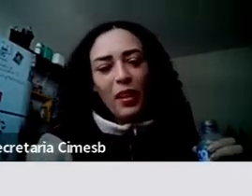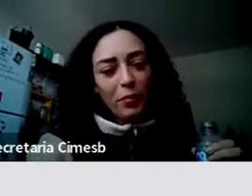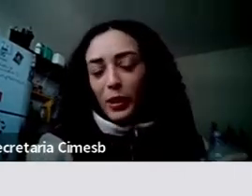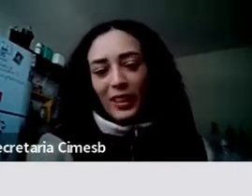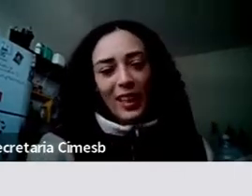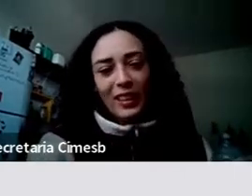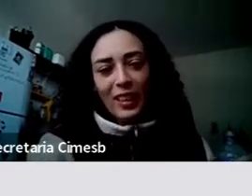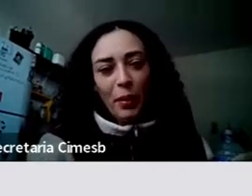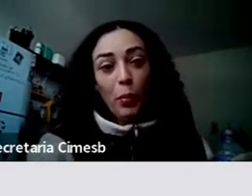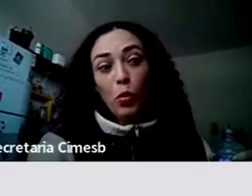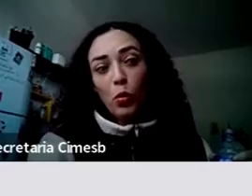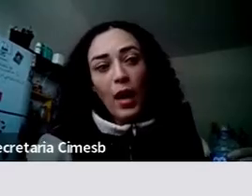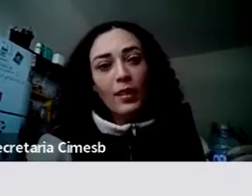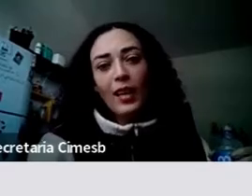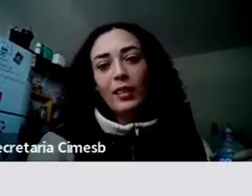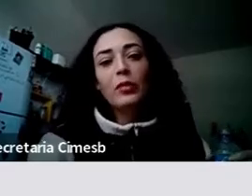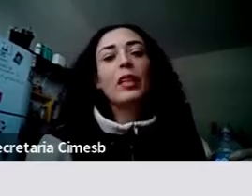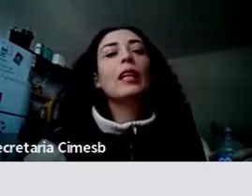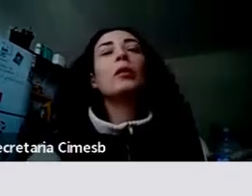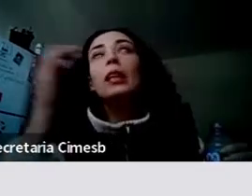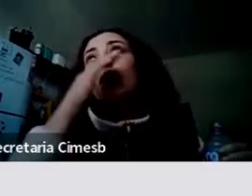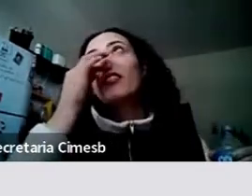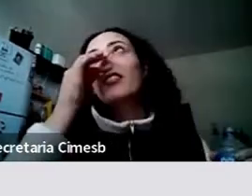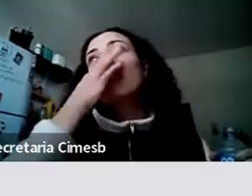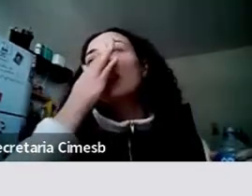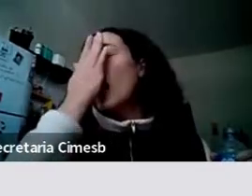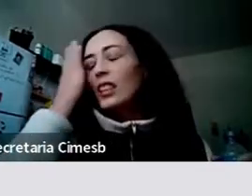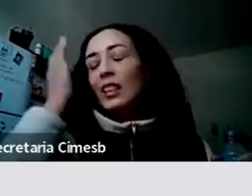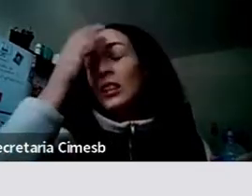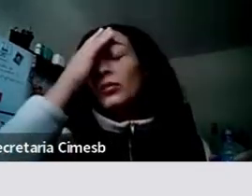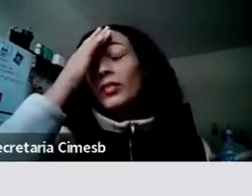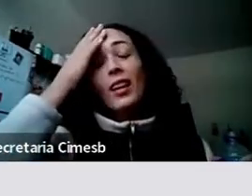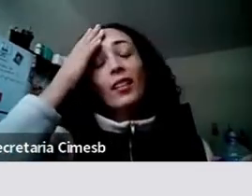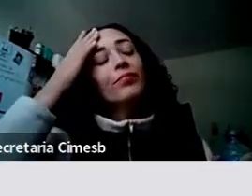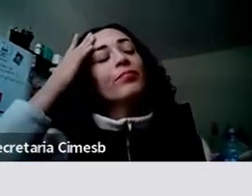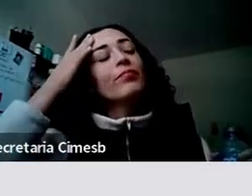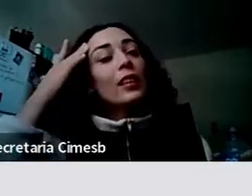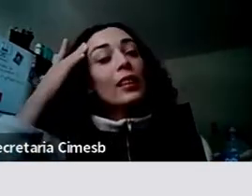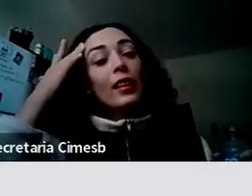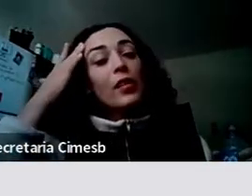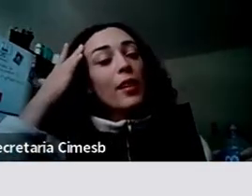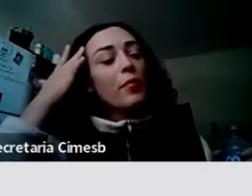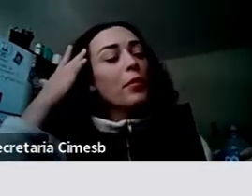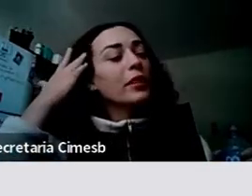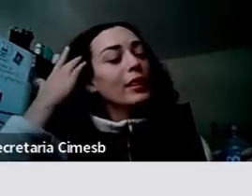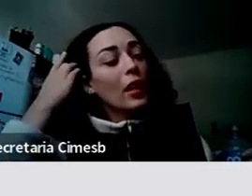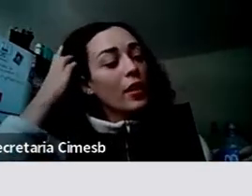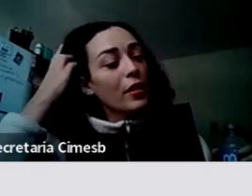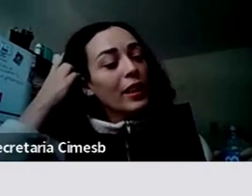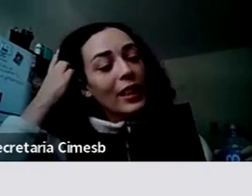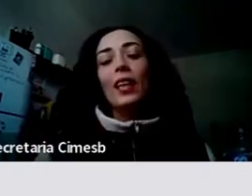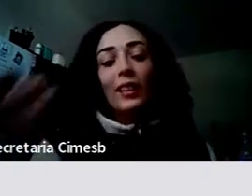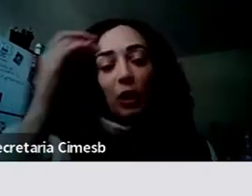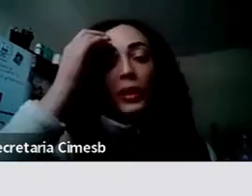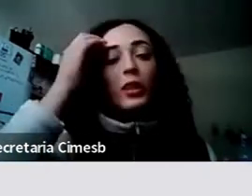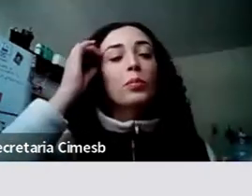pouco. Muitas áreas é bem pouco, quase áreas não tem. Quer ver? Áreas que não tem. E eu recebo muito assim,